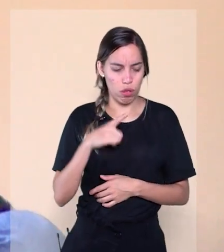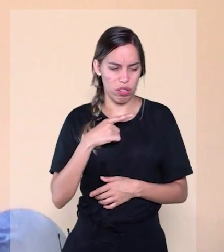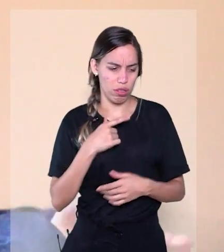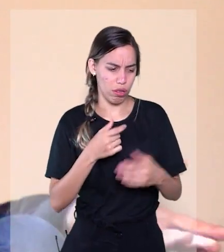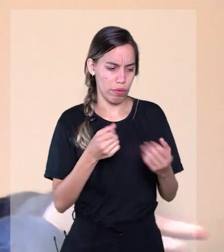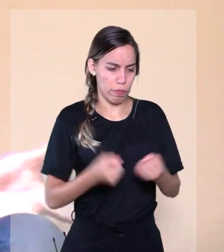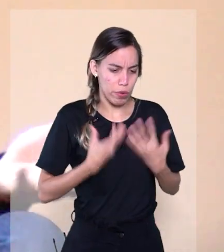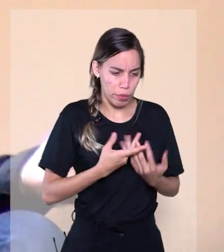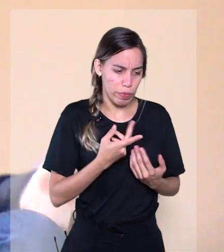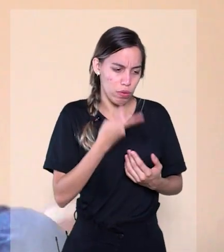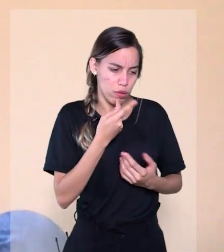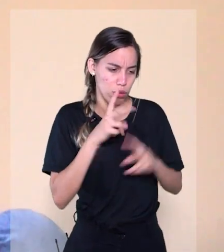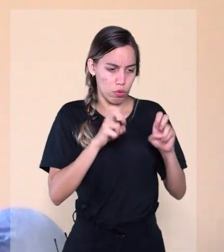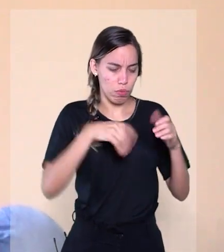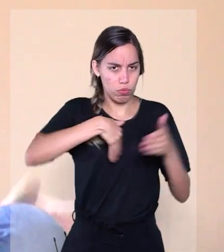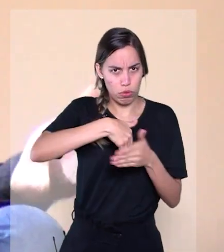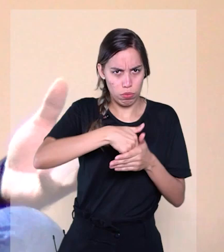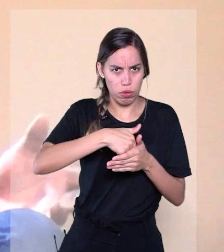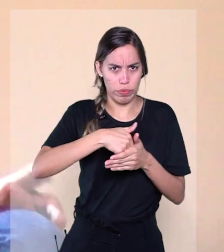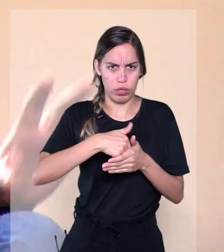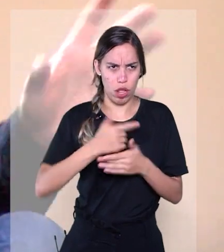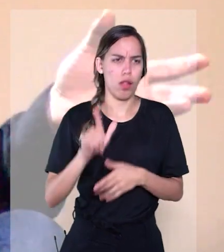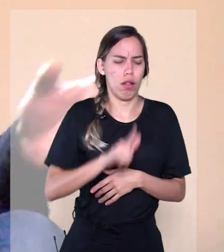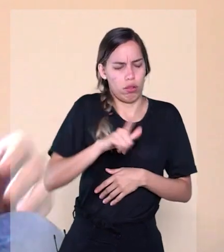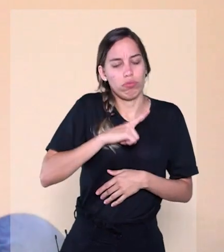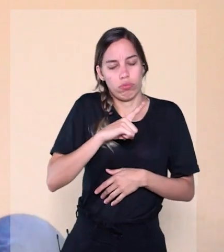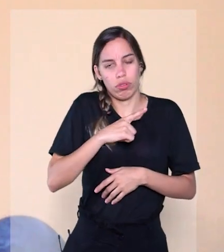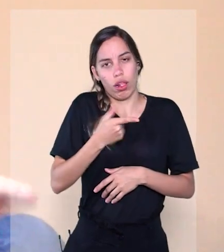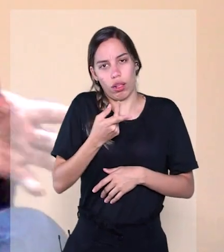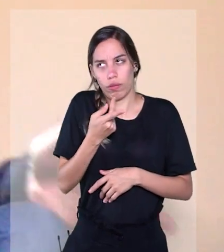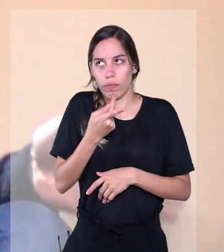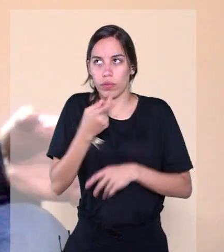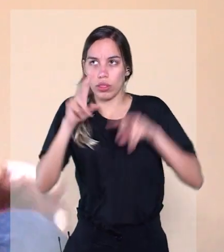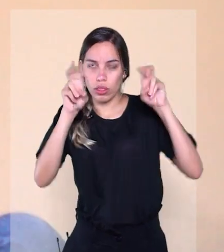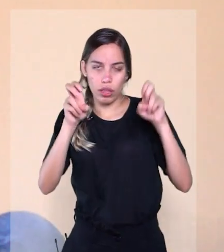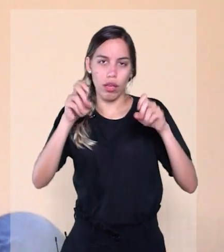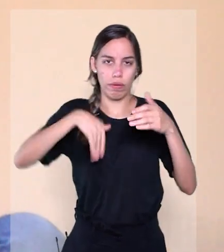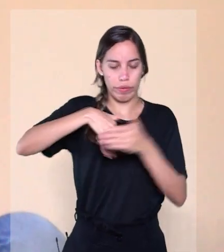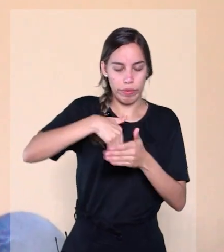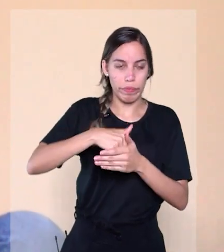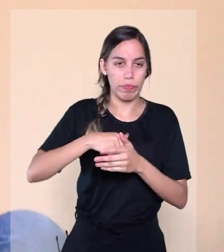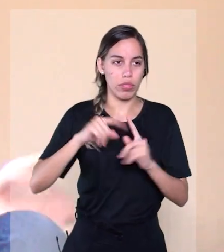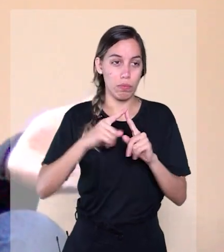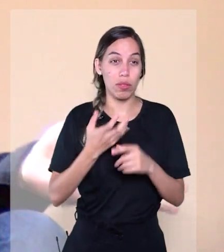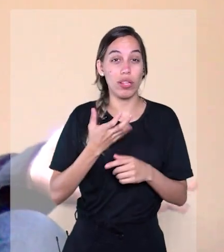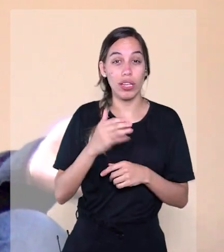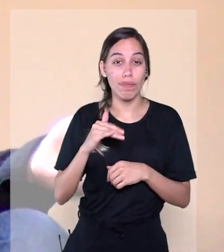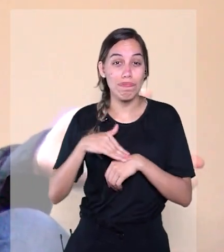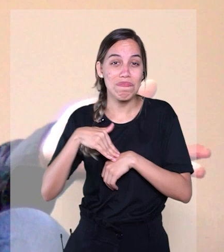chamado Futebol, vai ter uma coisa sobre futebol, né? Mas eu quis ir um pouco além. E também